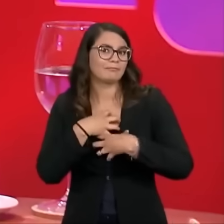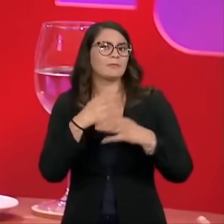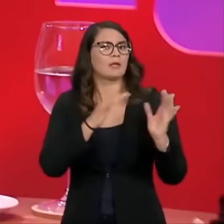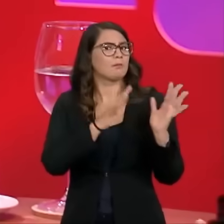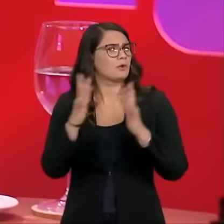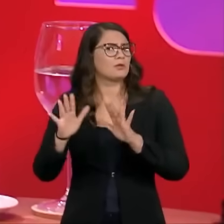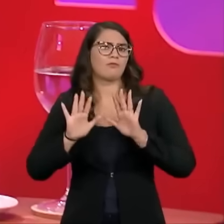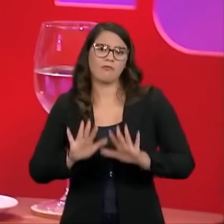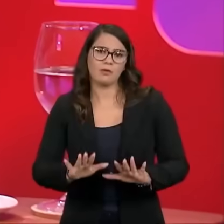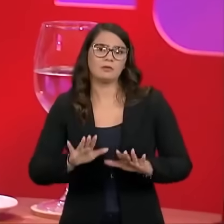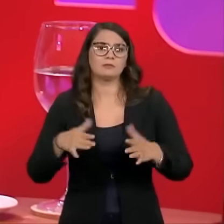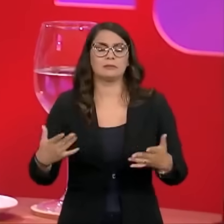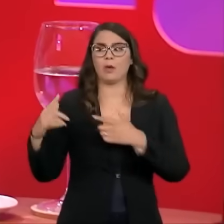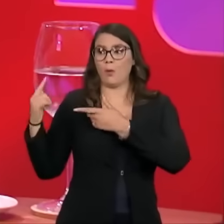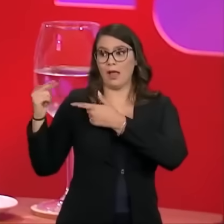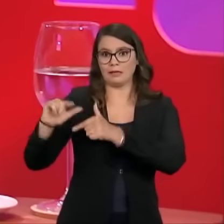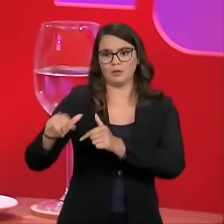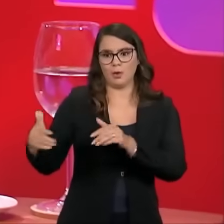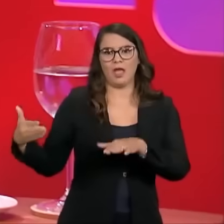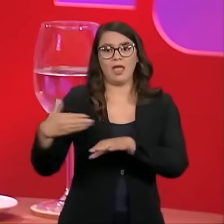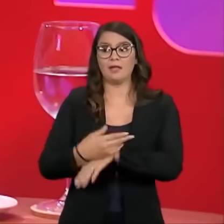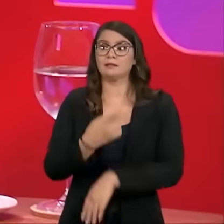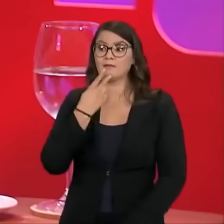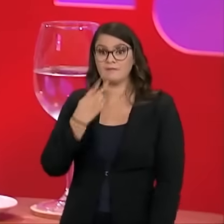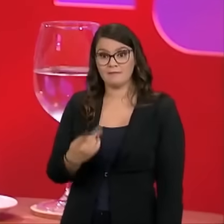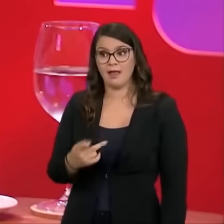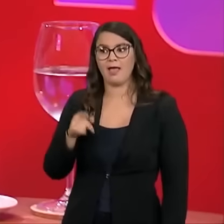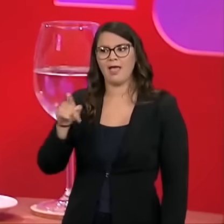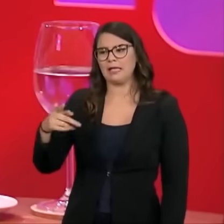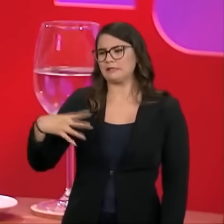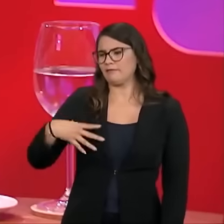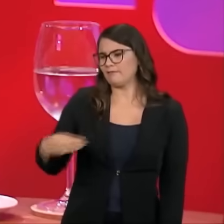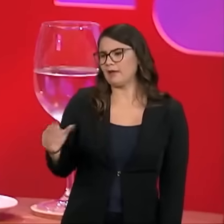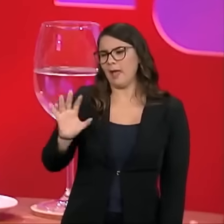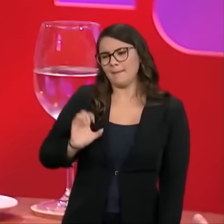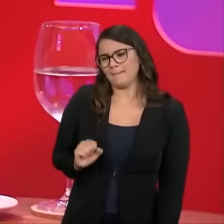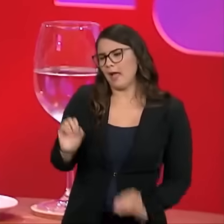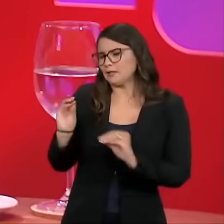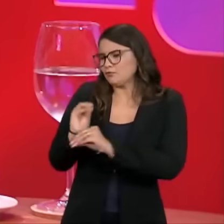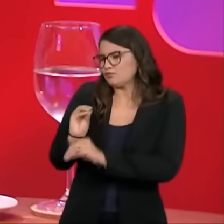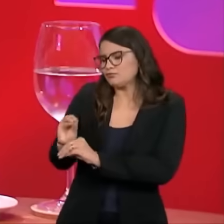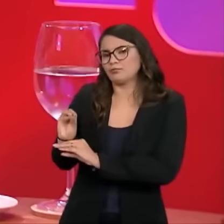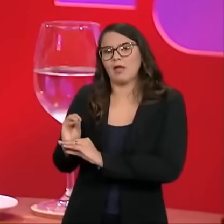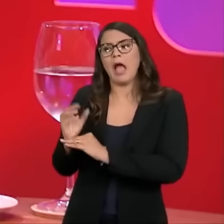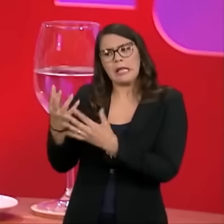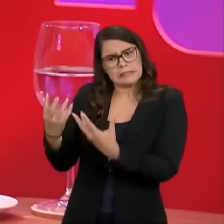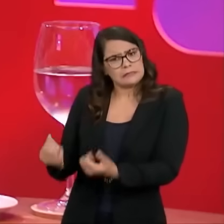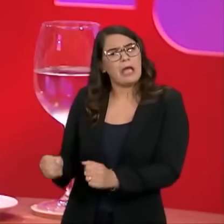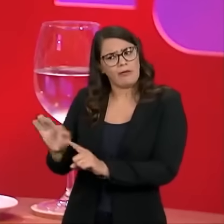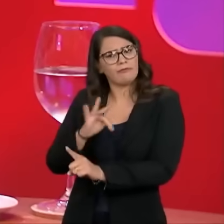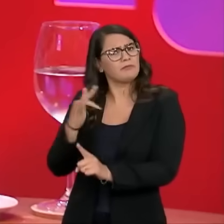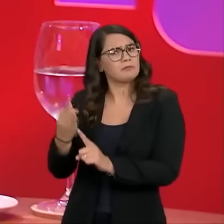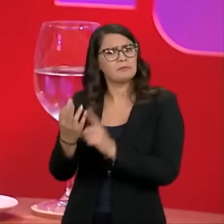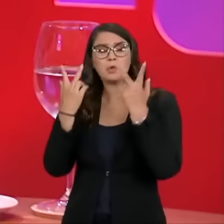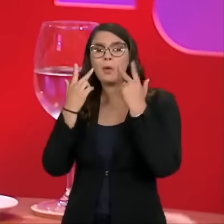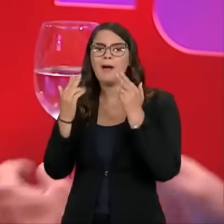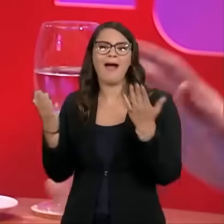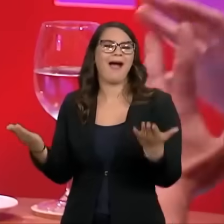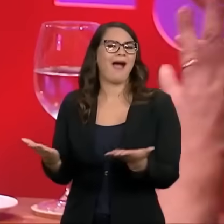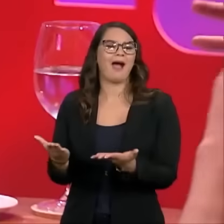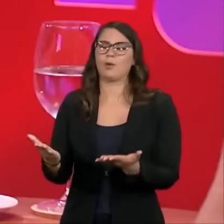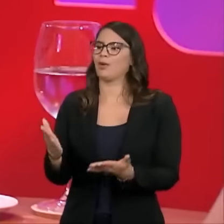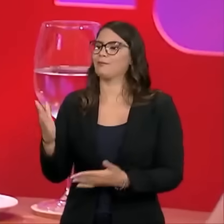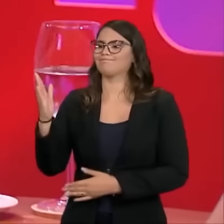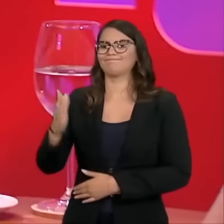processo foi isso então com fundamentalismo entra e ele diz esta filha amada querida que era aceita pela sua família já não pode